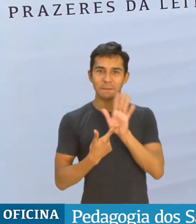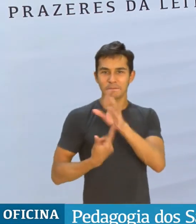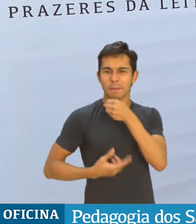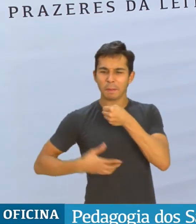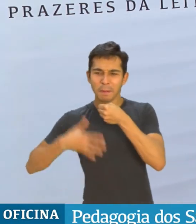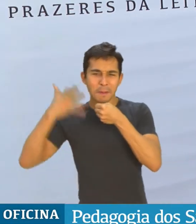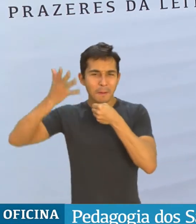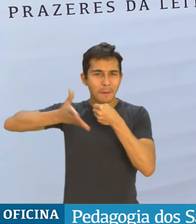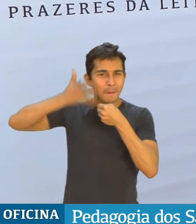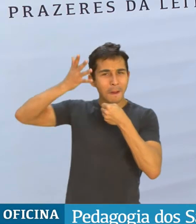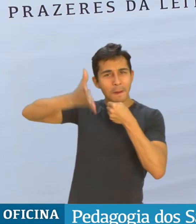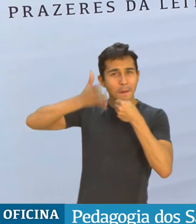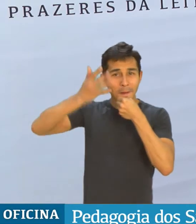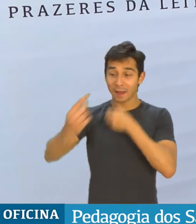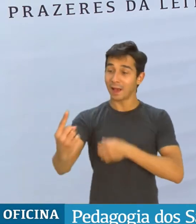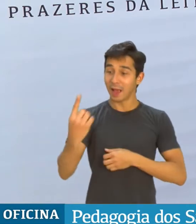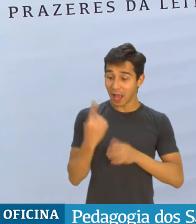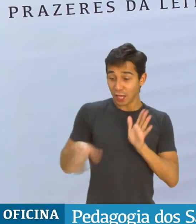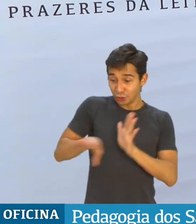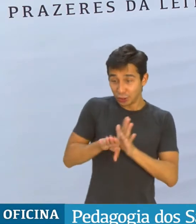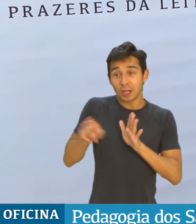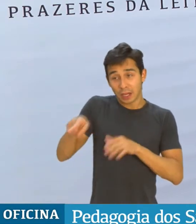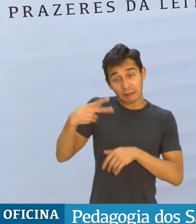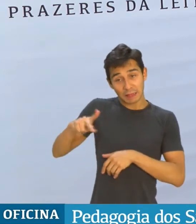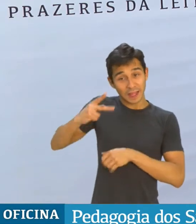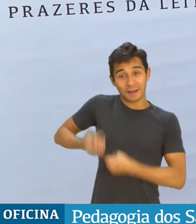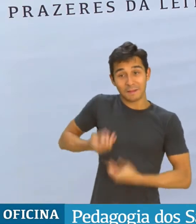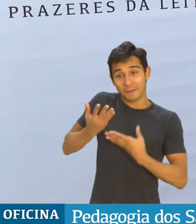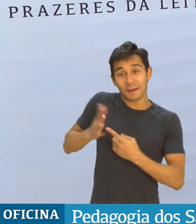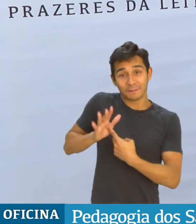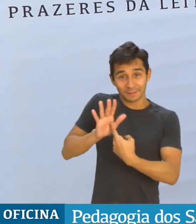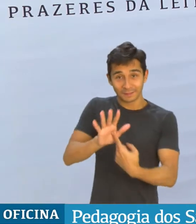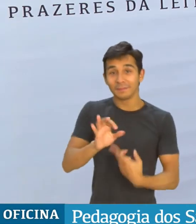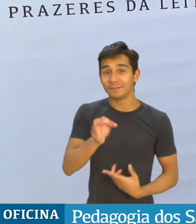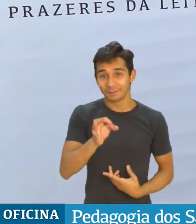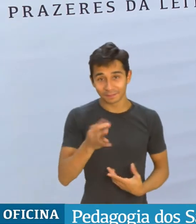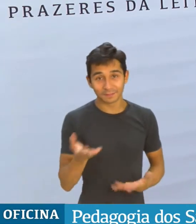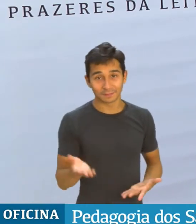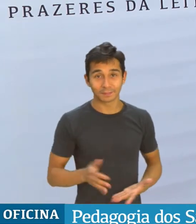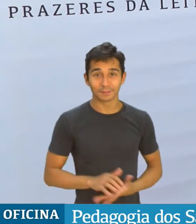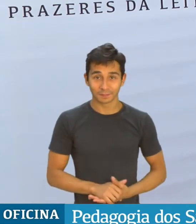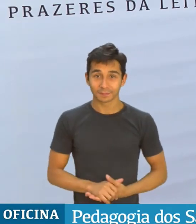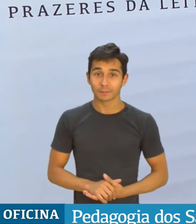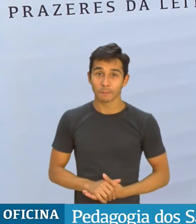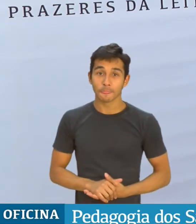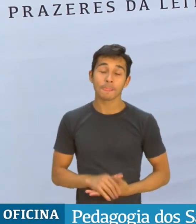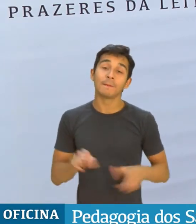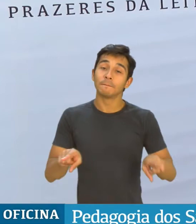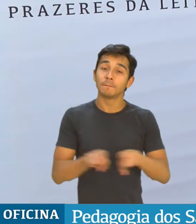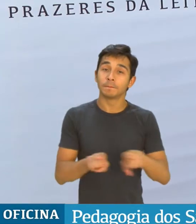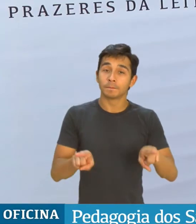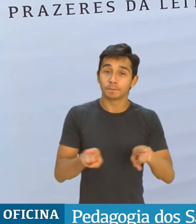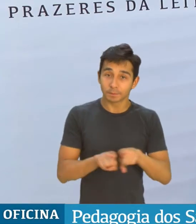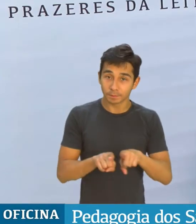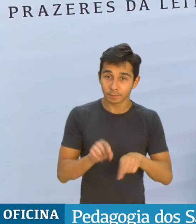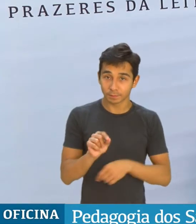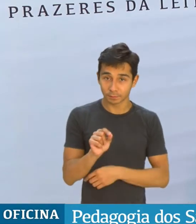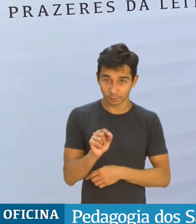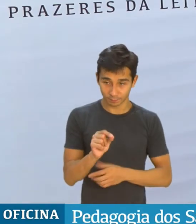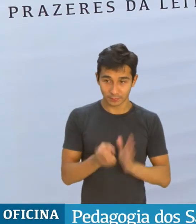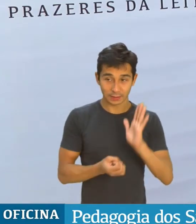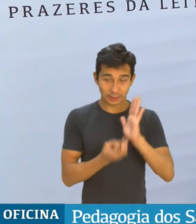estar munido, você precisa estar preparado, né? E também, algumas vezes, o sarau,